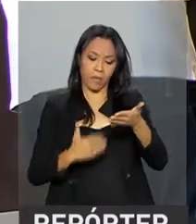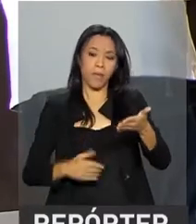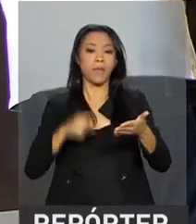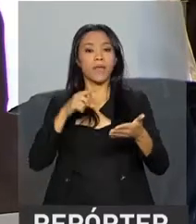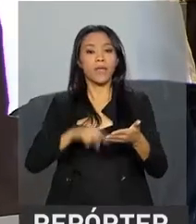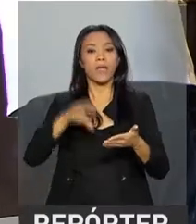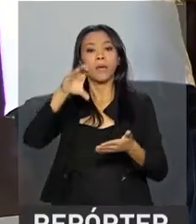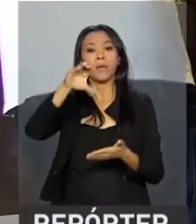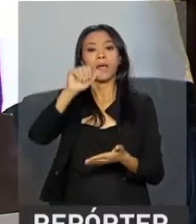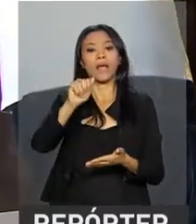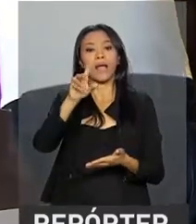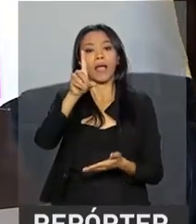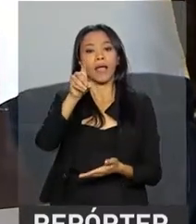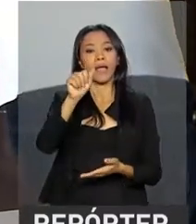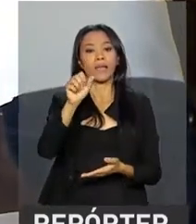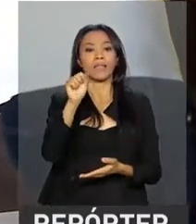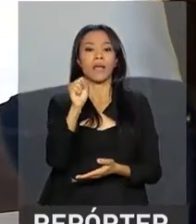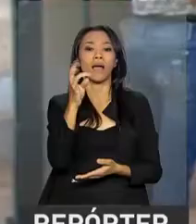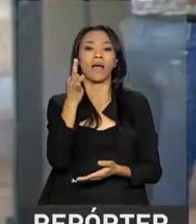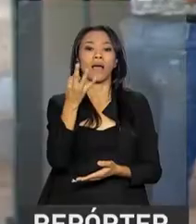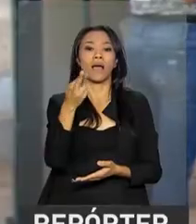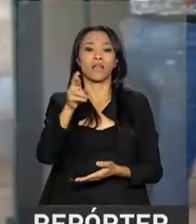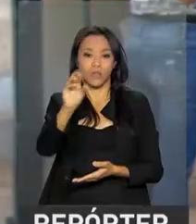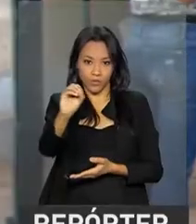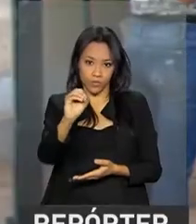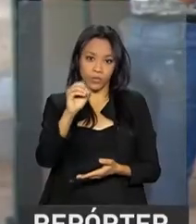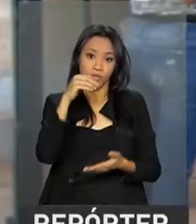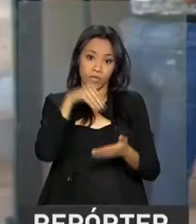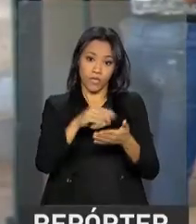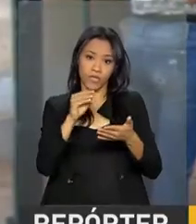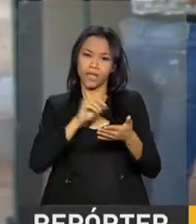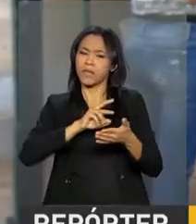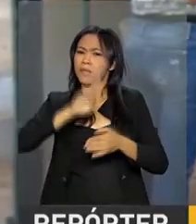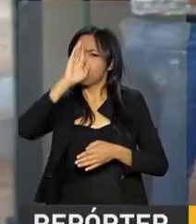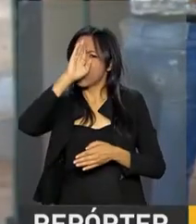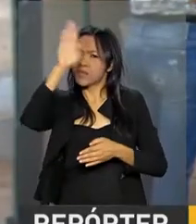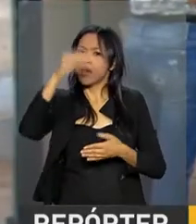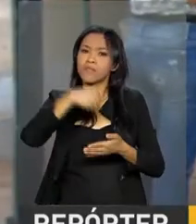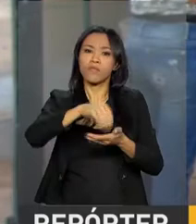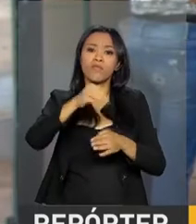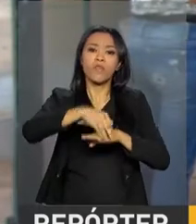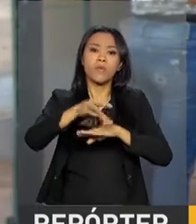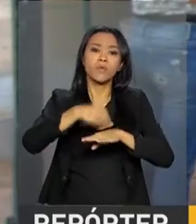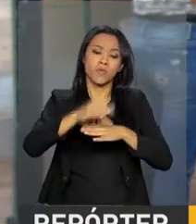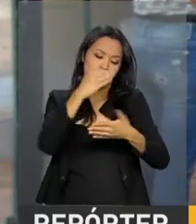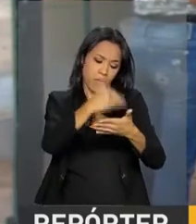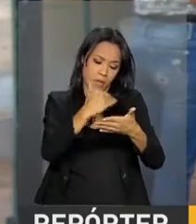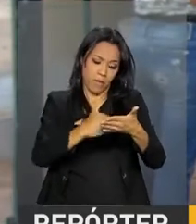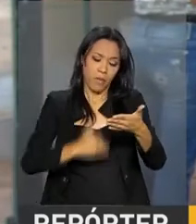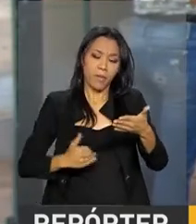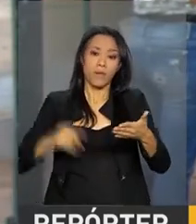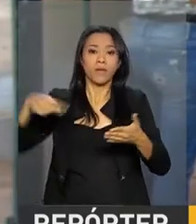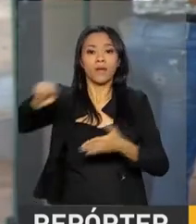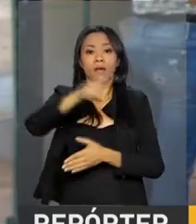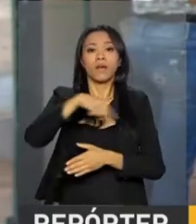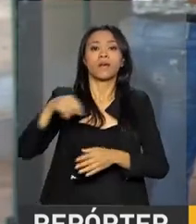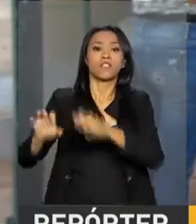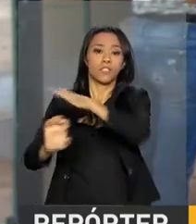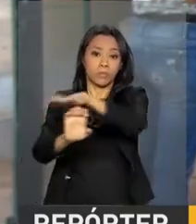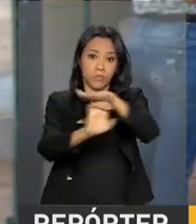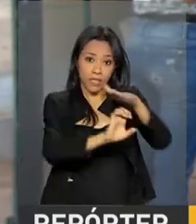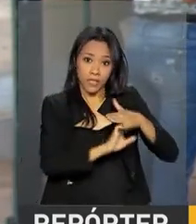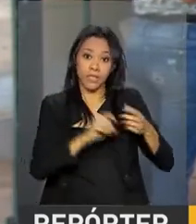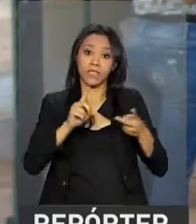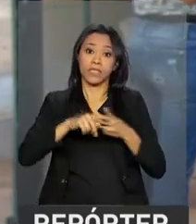Nacional de Prestadores de Serviços Turísticos. O Cadastur reúne os principais dados de empresas e profissionais do setor de